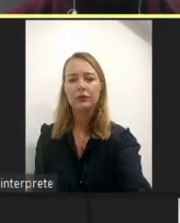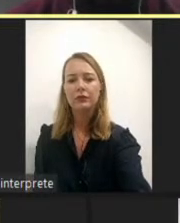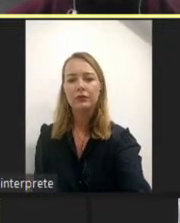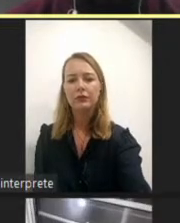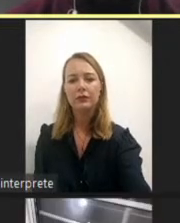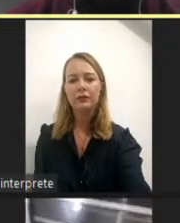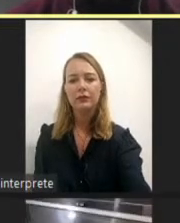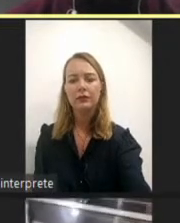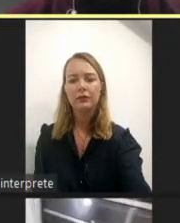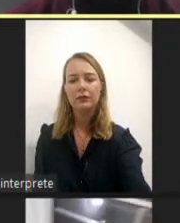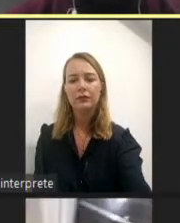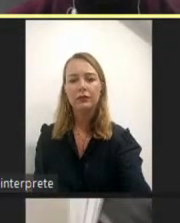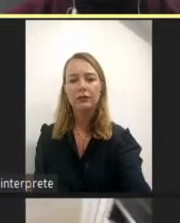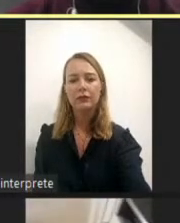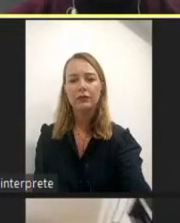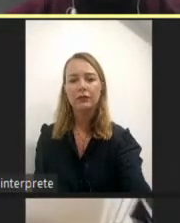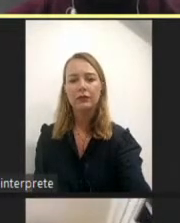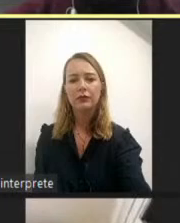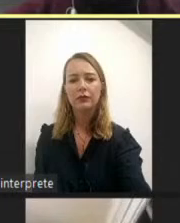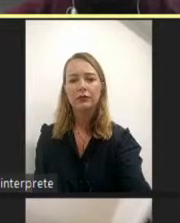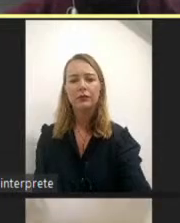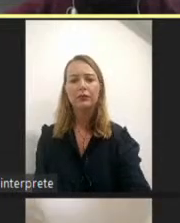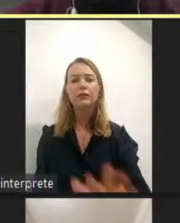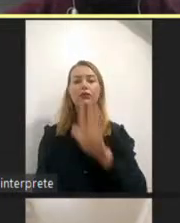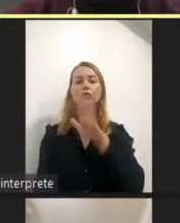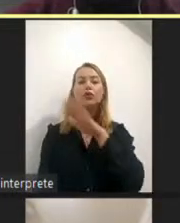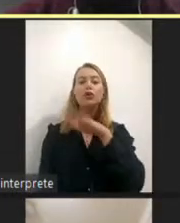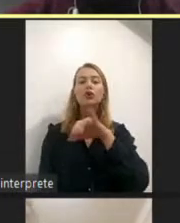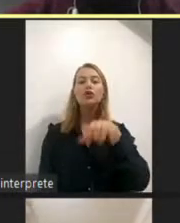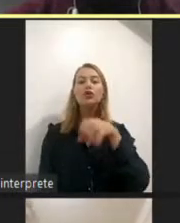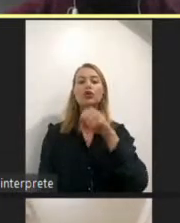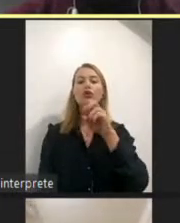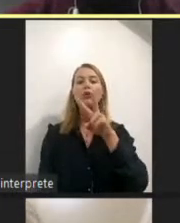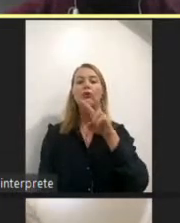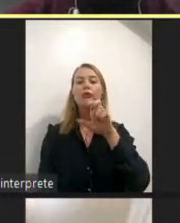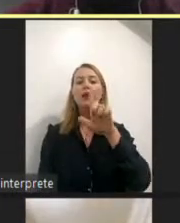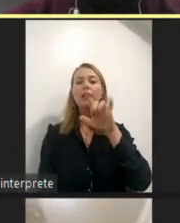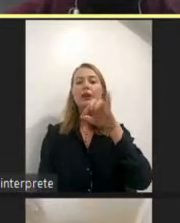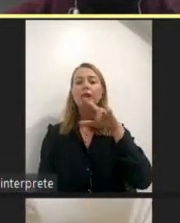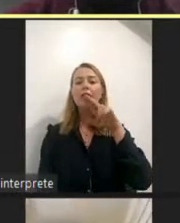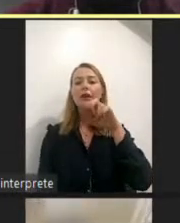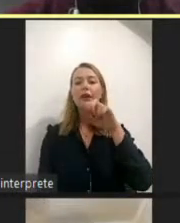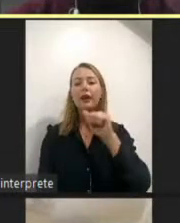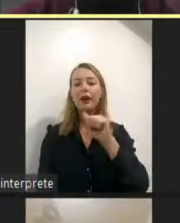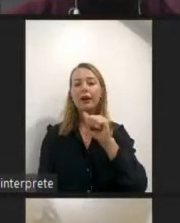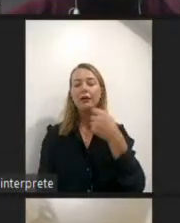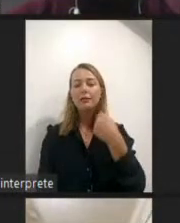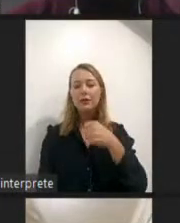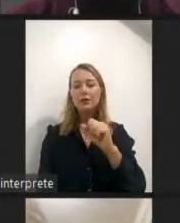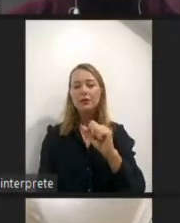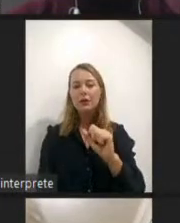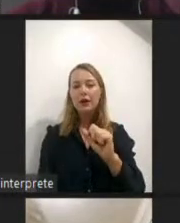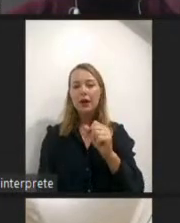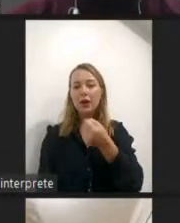Dona senhora Jovelina, você precisa desmutar o seu áudio.